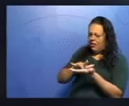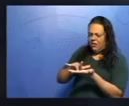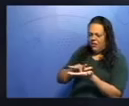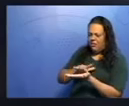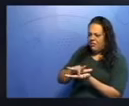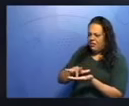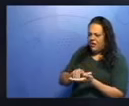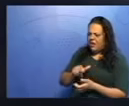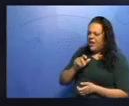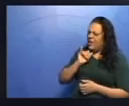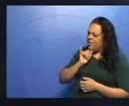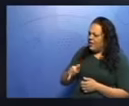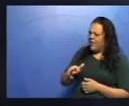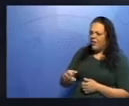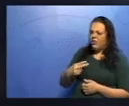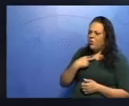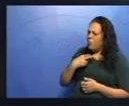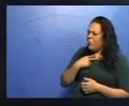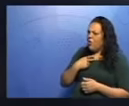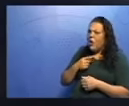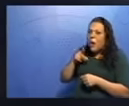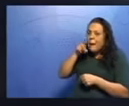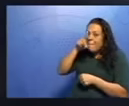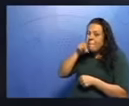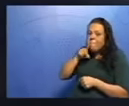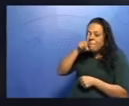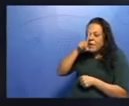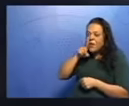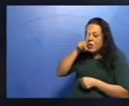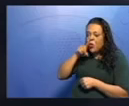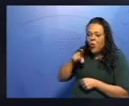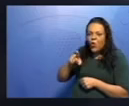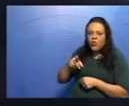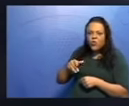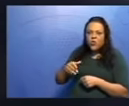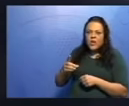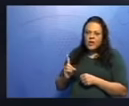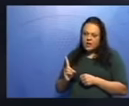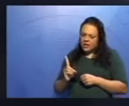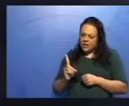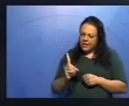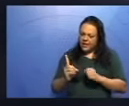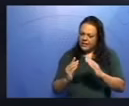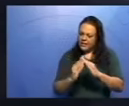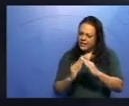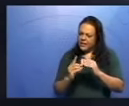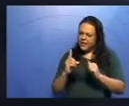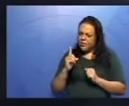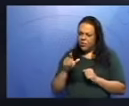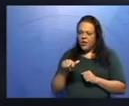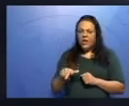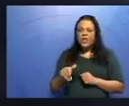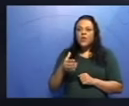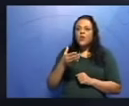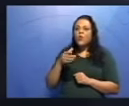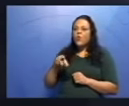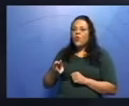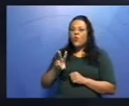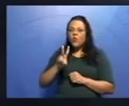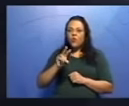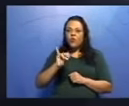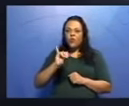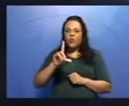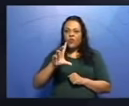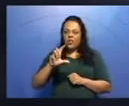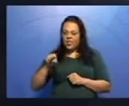imprudente andar por essas casas, o local onde era localizada a casa da cartomante. Vilela podia sabê-lo e depois é aí